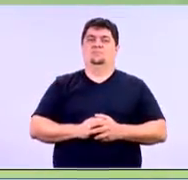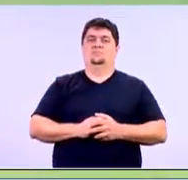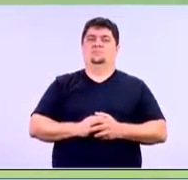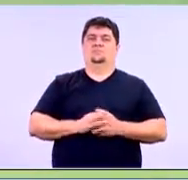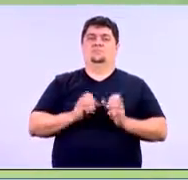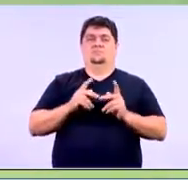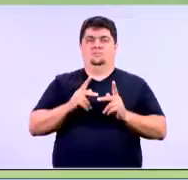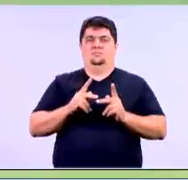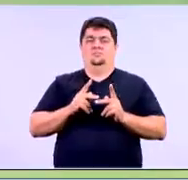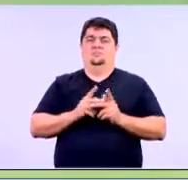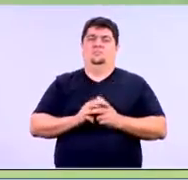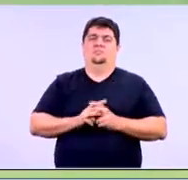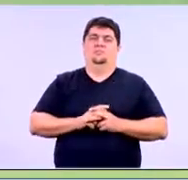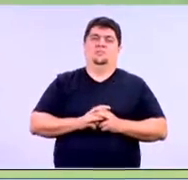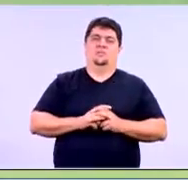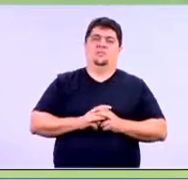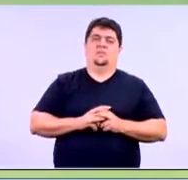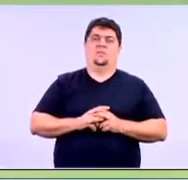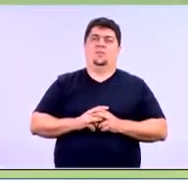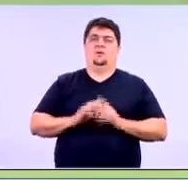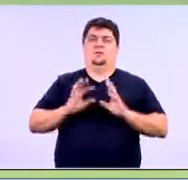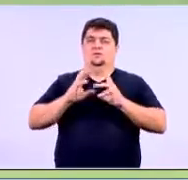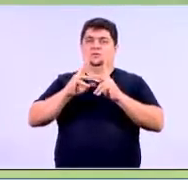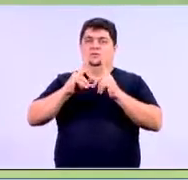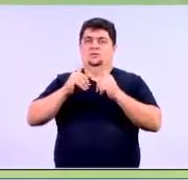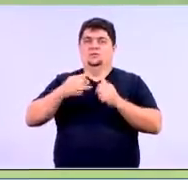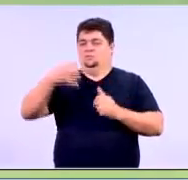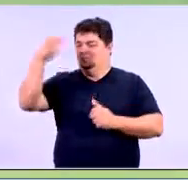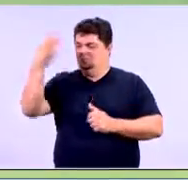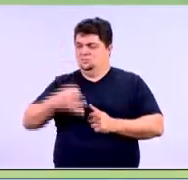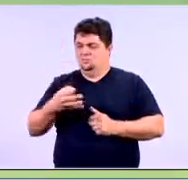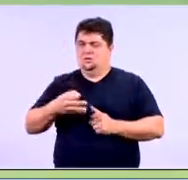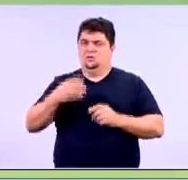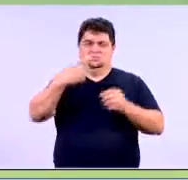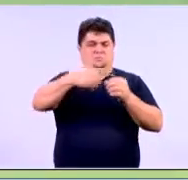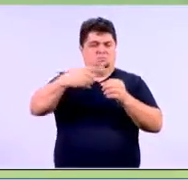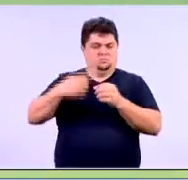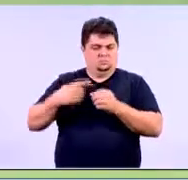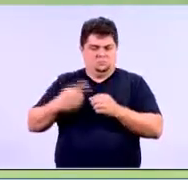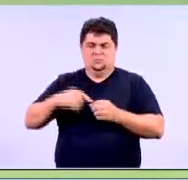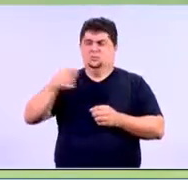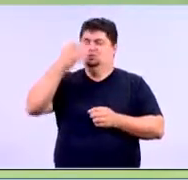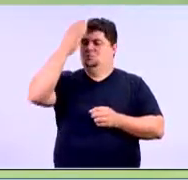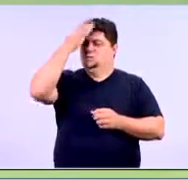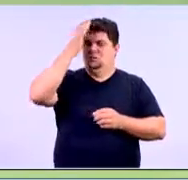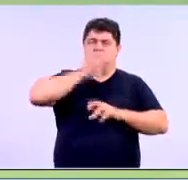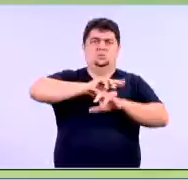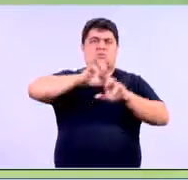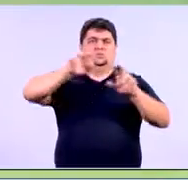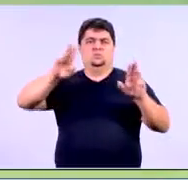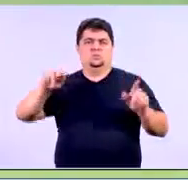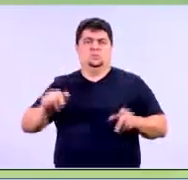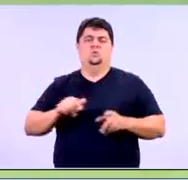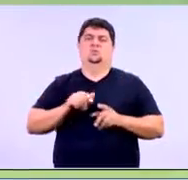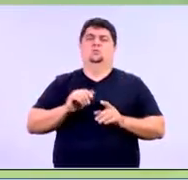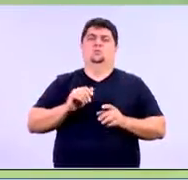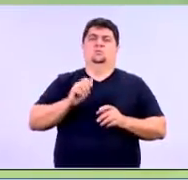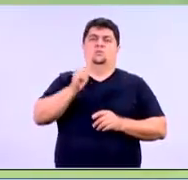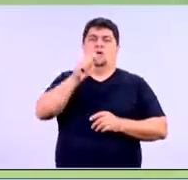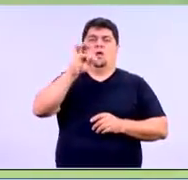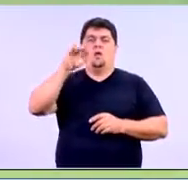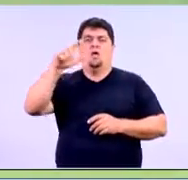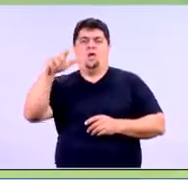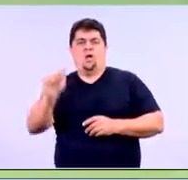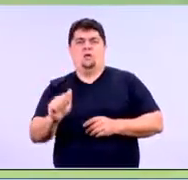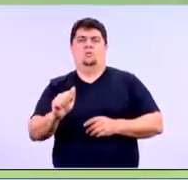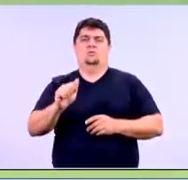Isso, professor. E olha, todos acertaram. Pessoal de Cerejeiras, de novo, de Paraná, Alta Floresta, que mandou